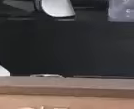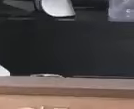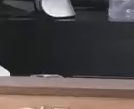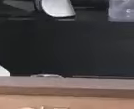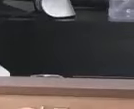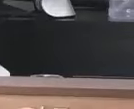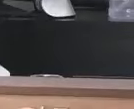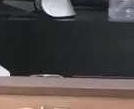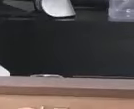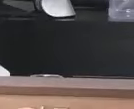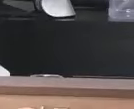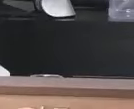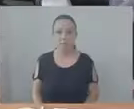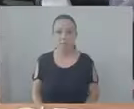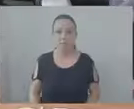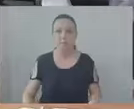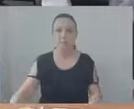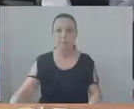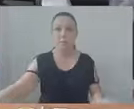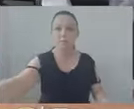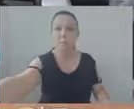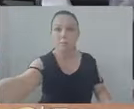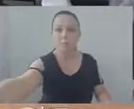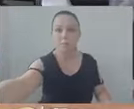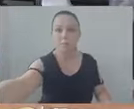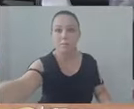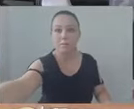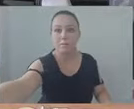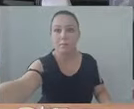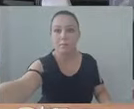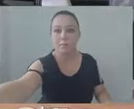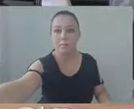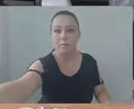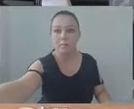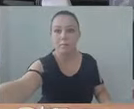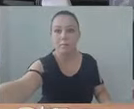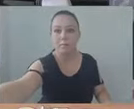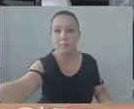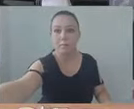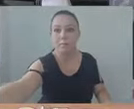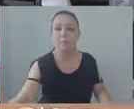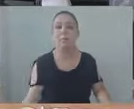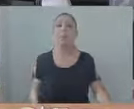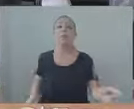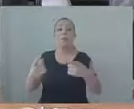Peço o vereador Mauro Inácio.